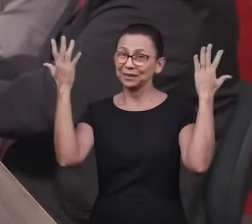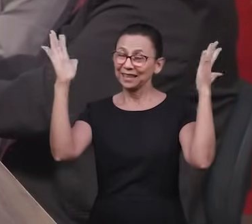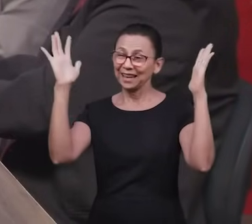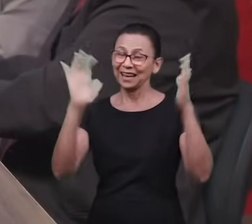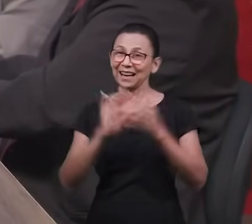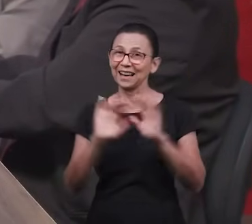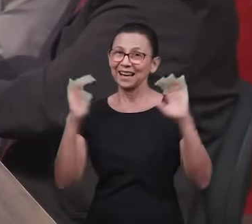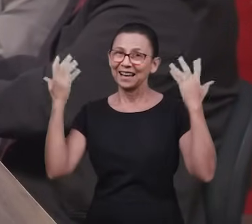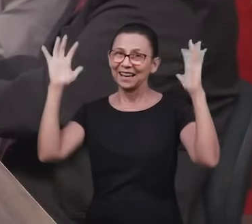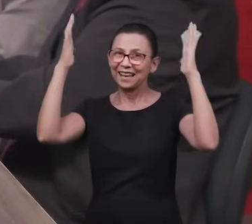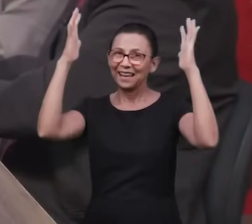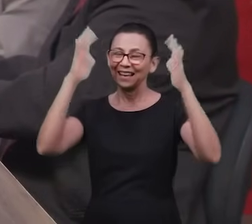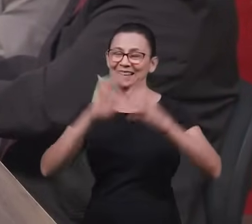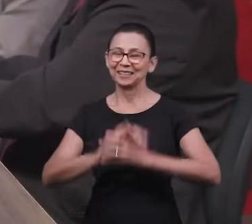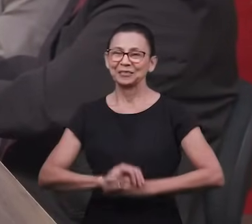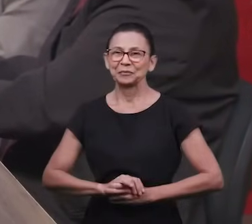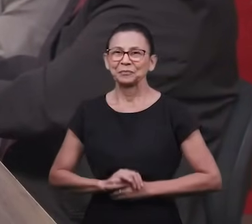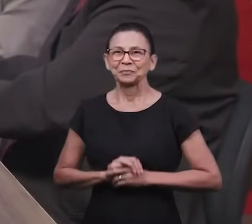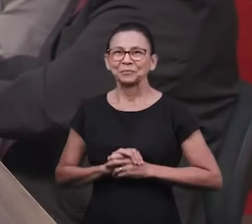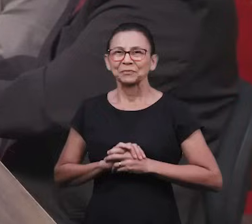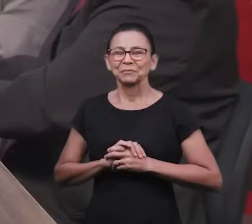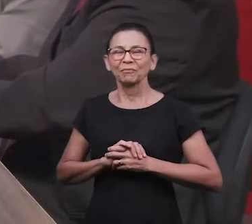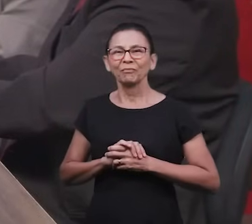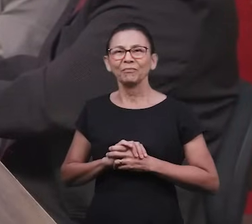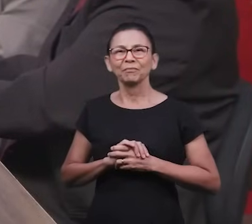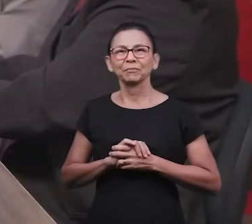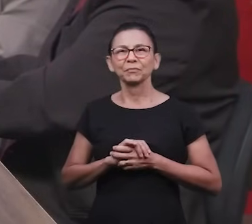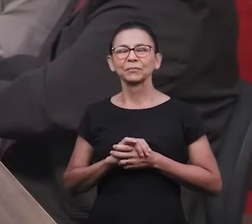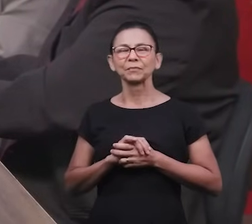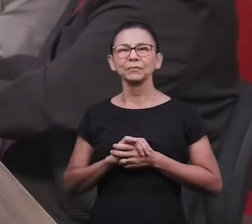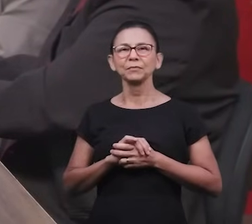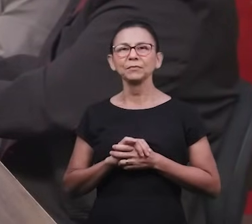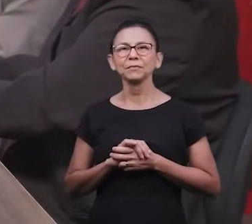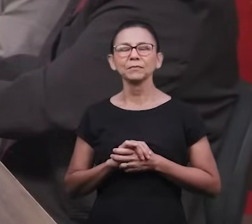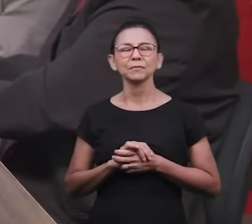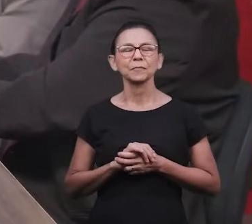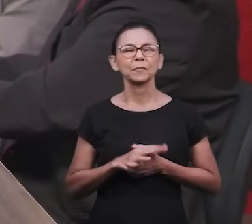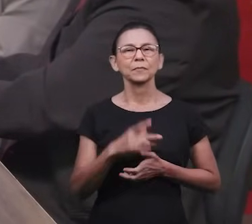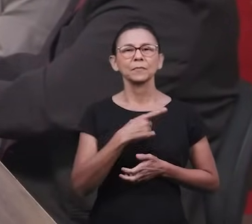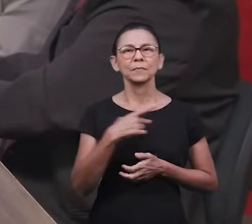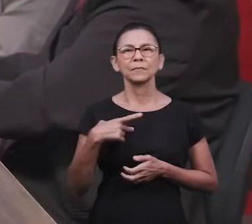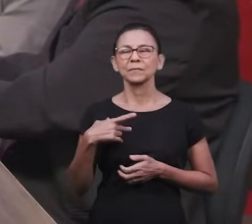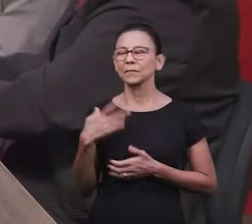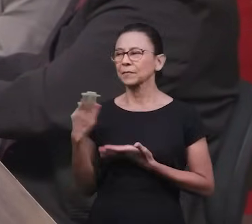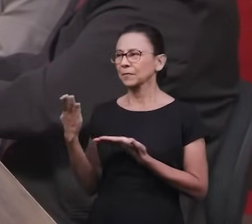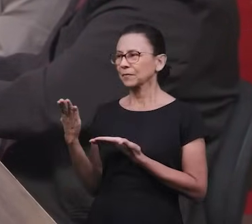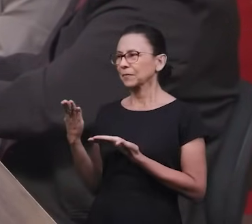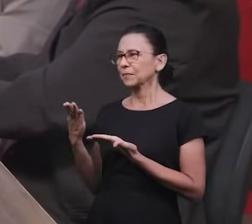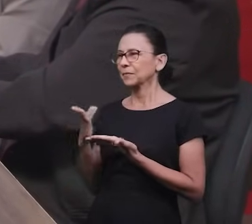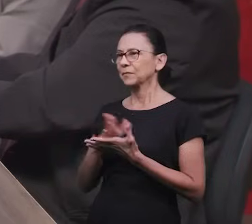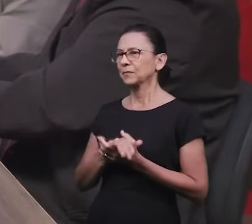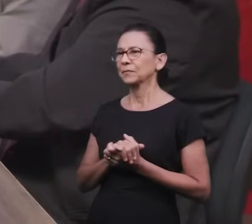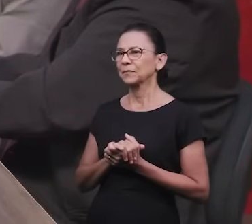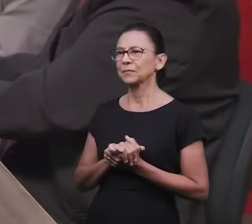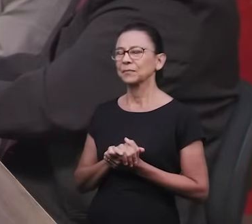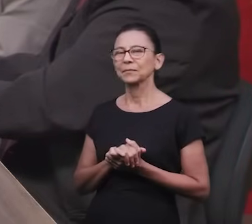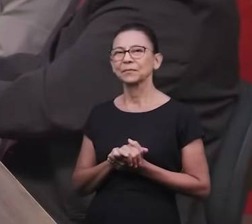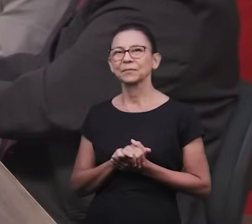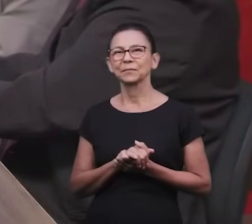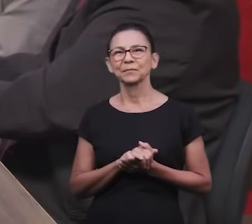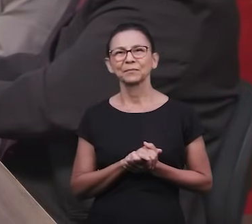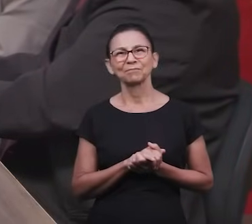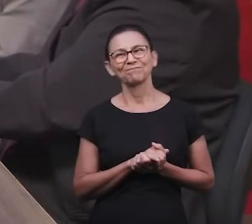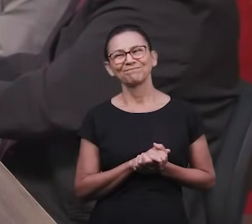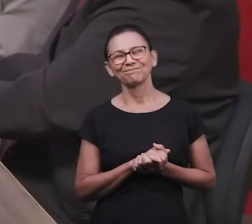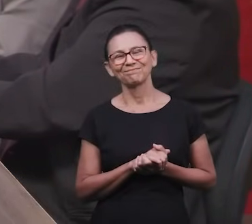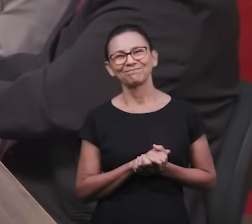de alegria. Né? né? Nós estamos em festa justamente por Festa. conta disso. Agora nós vamos ouvir o pastor Gedaías, uma